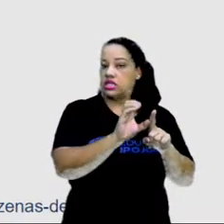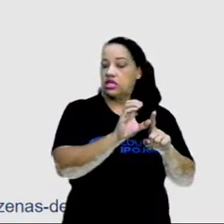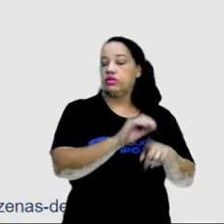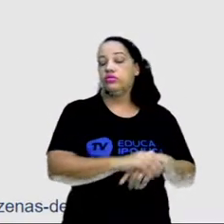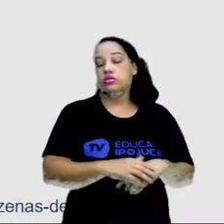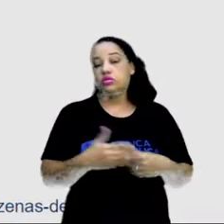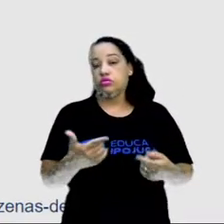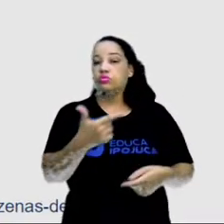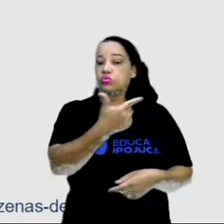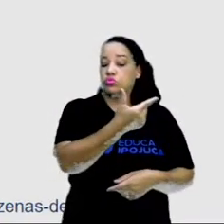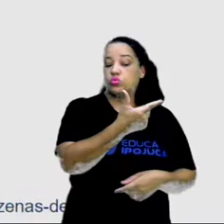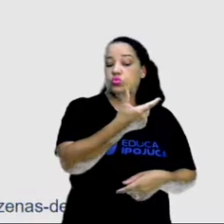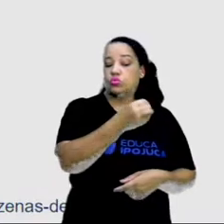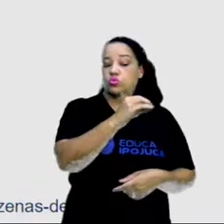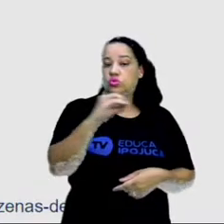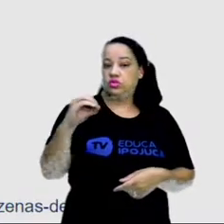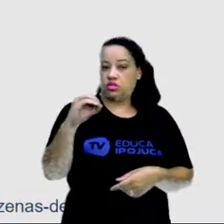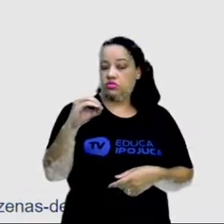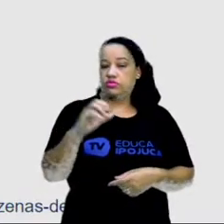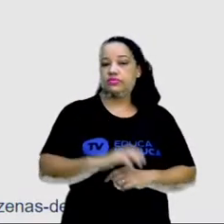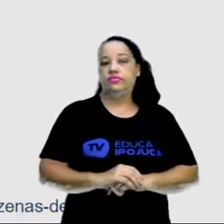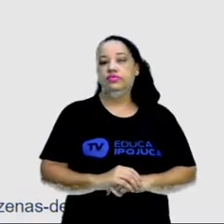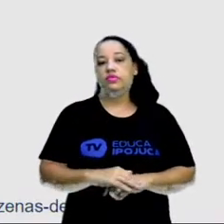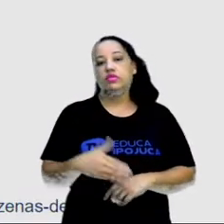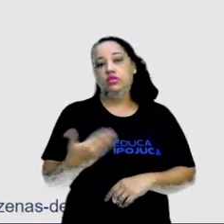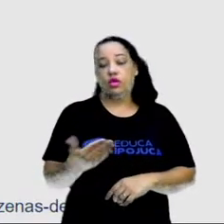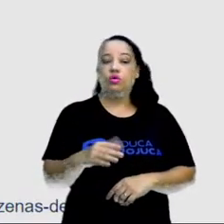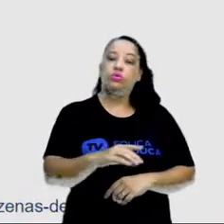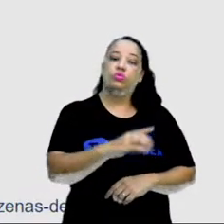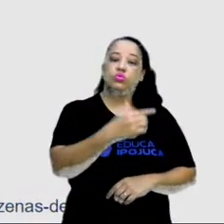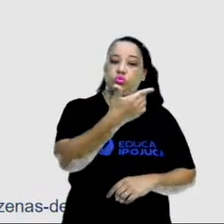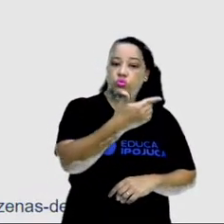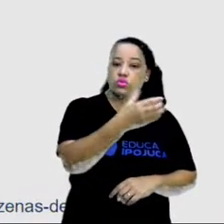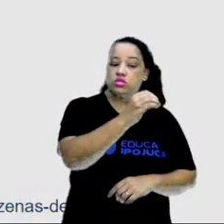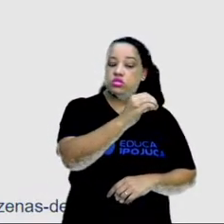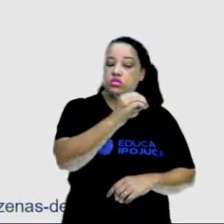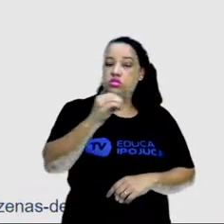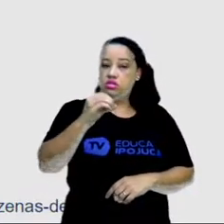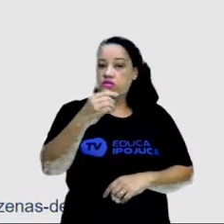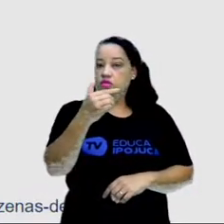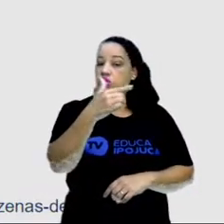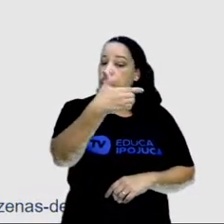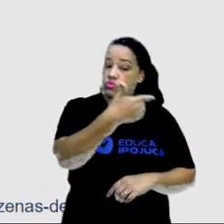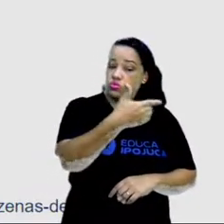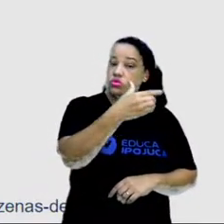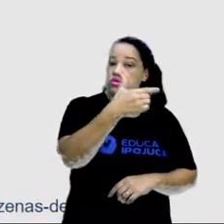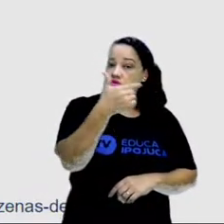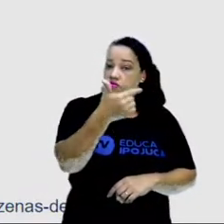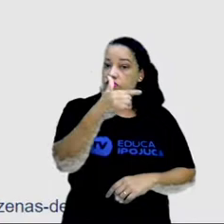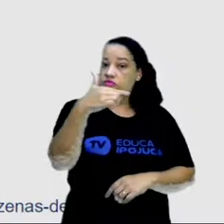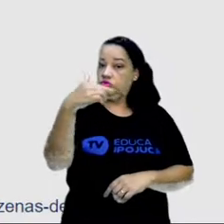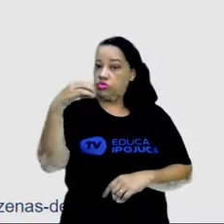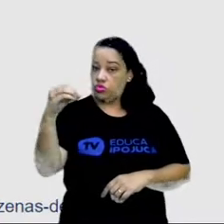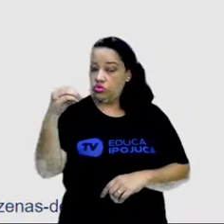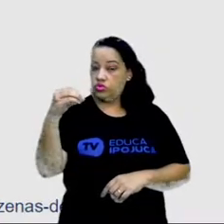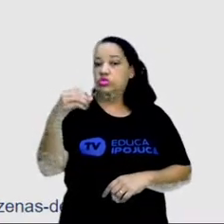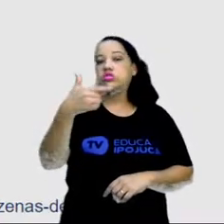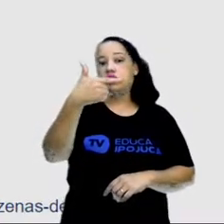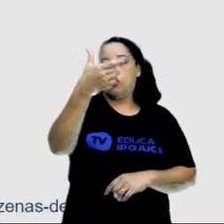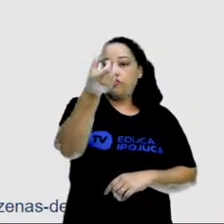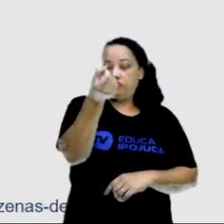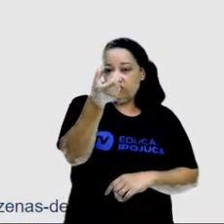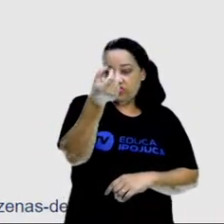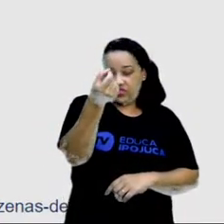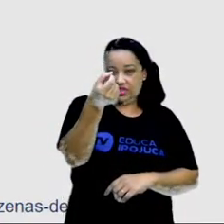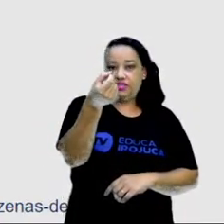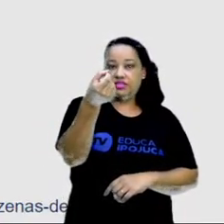200. A dezena, 222. Ele está se referenciando ao 20, que são duas dezenas,